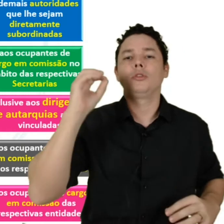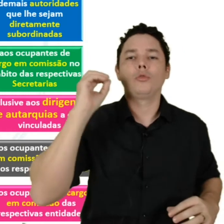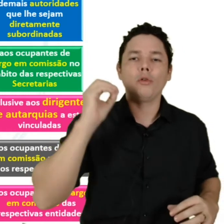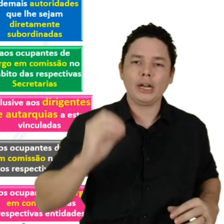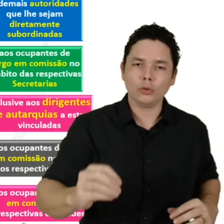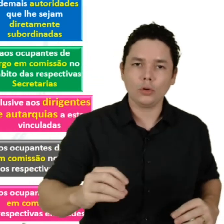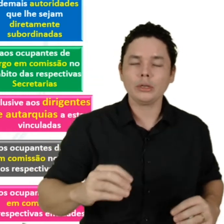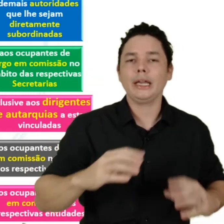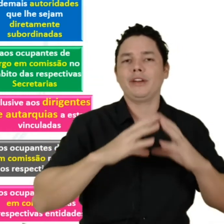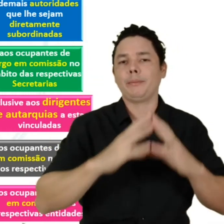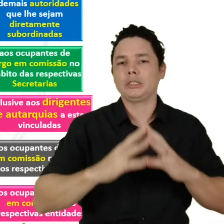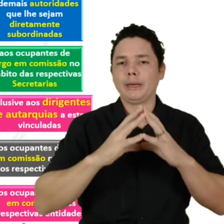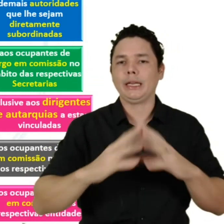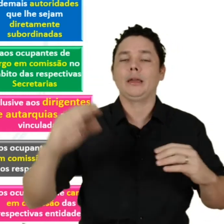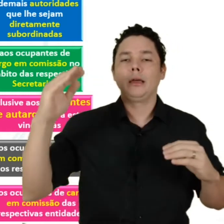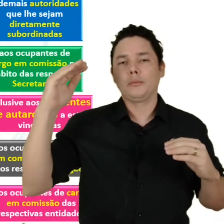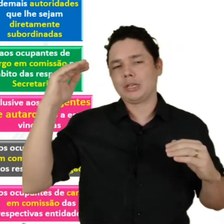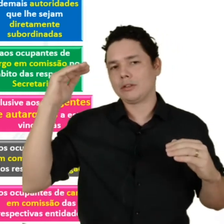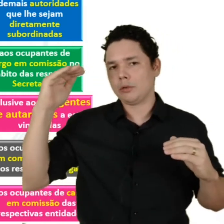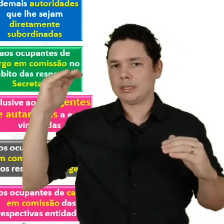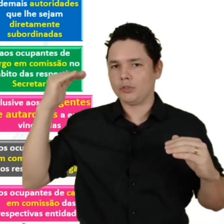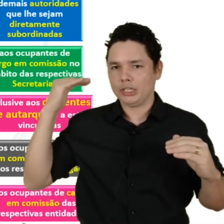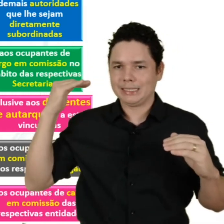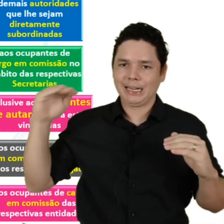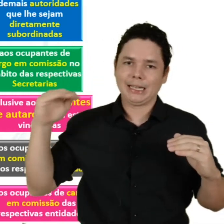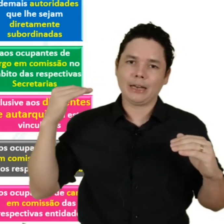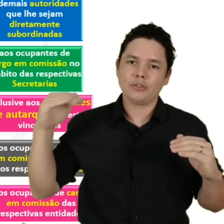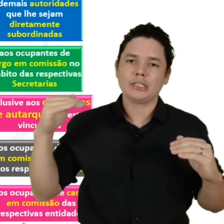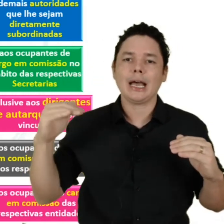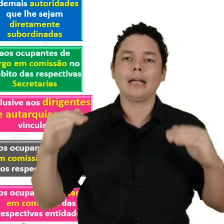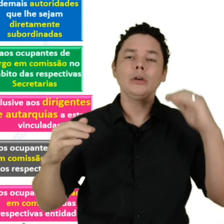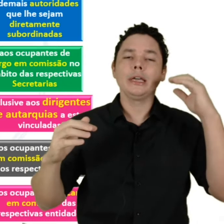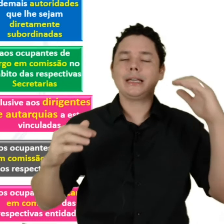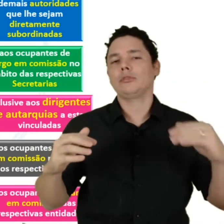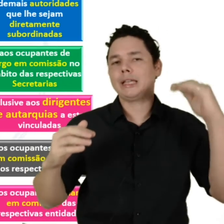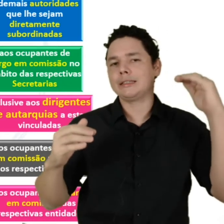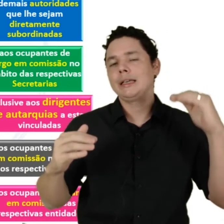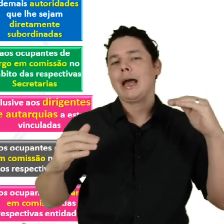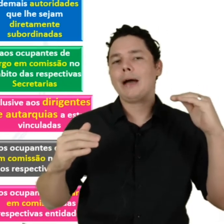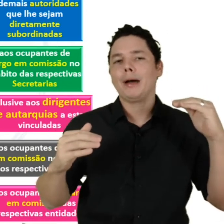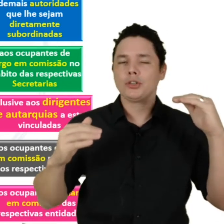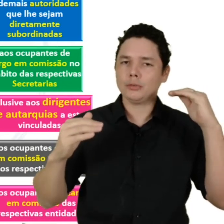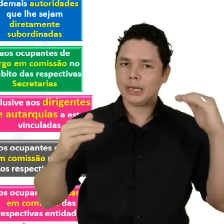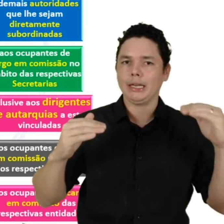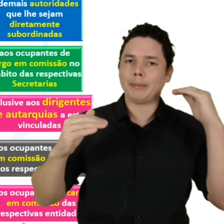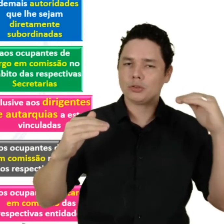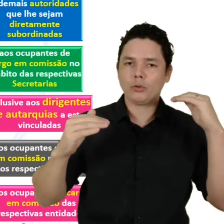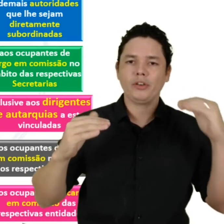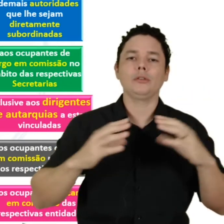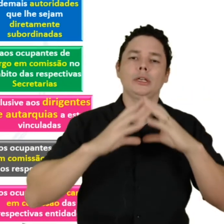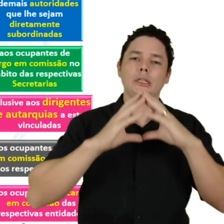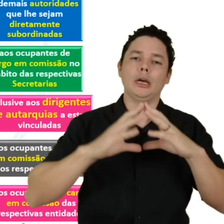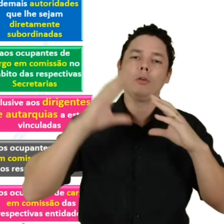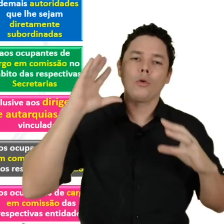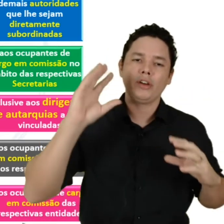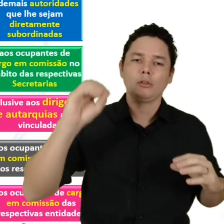pirâmide. O governador, ele vai dar posse para quem? Os cargos em comissão de secretário de Estado e as autoridades abaixo dele, abaixo do